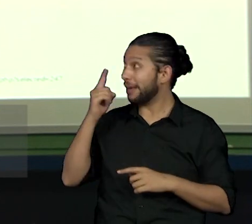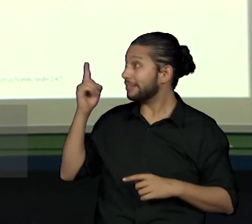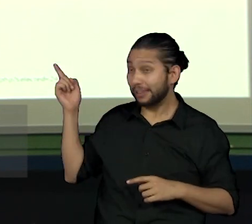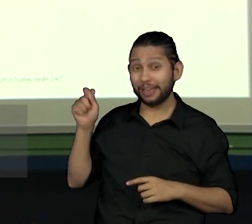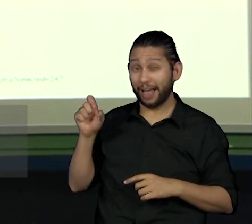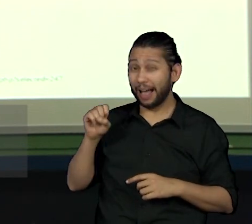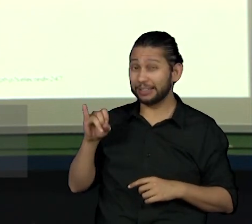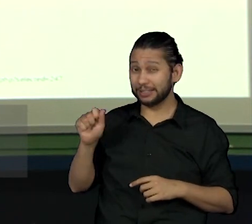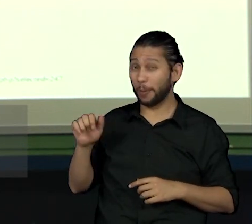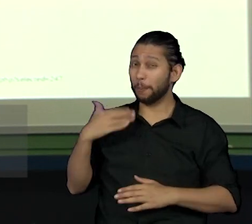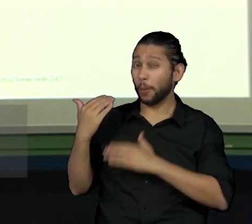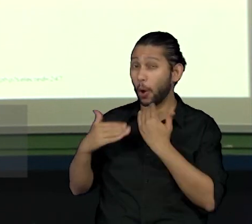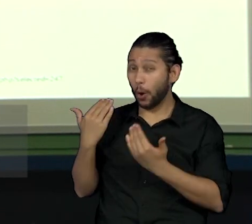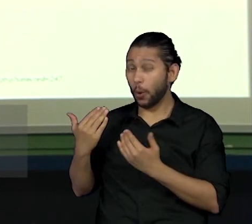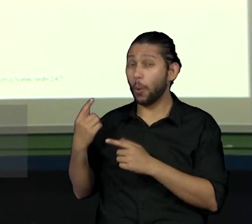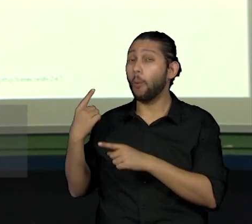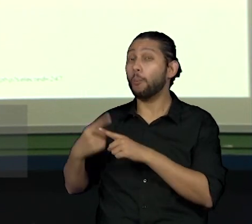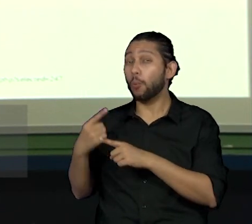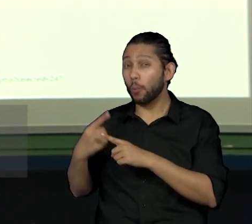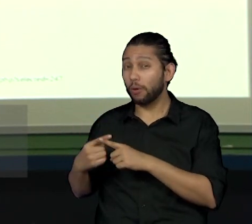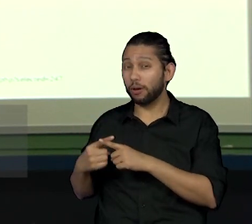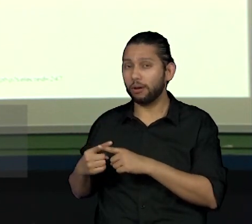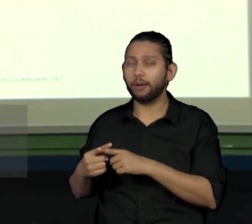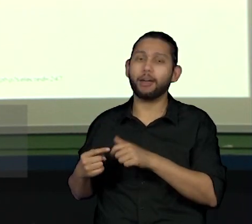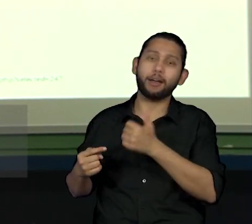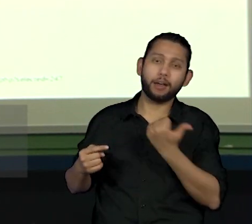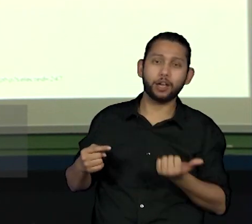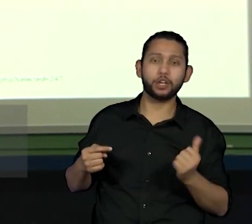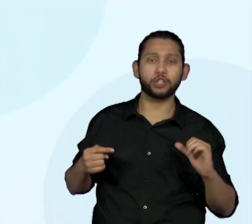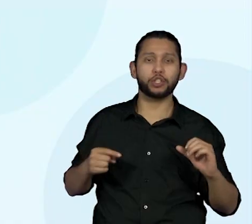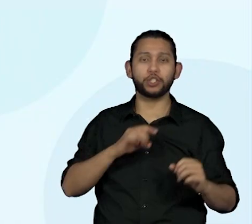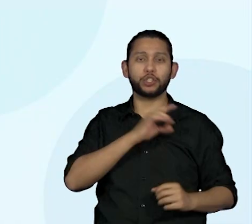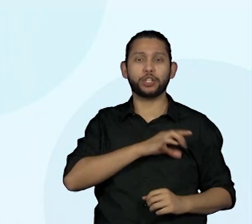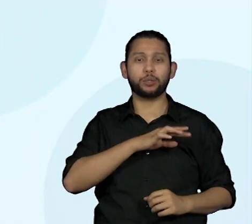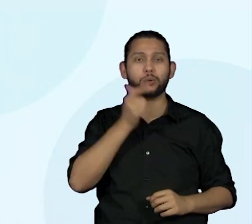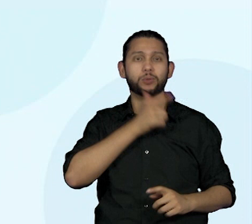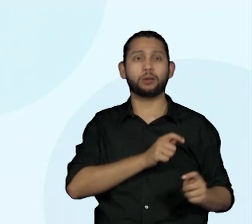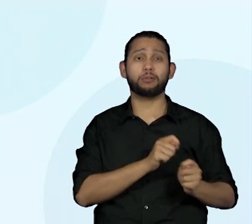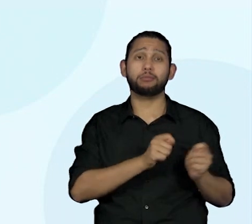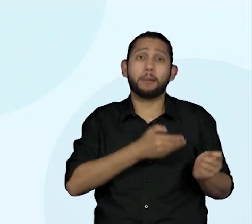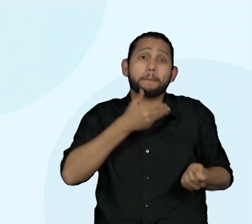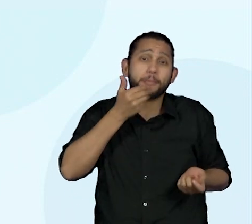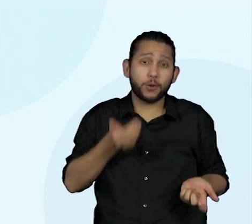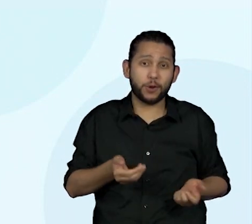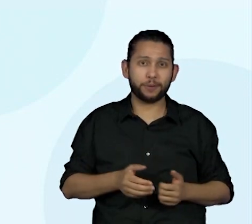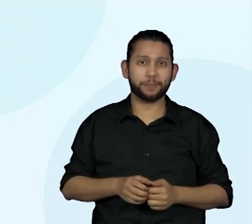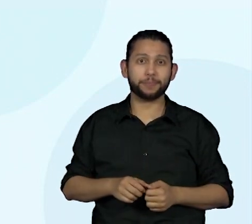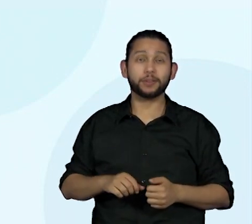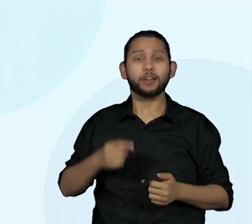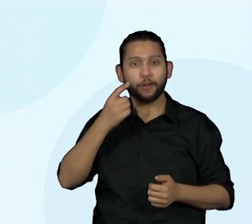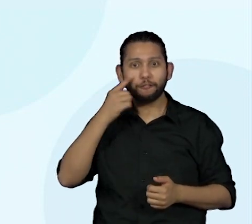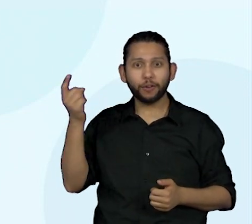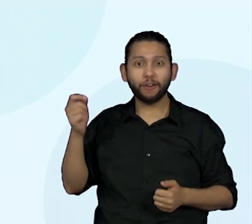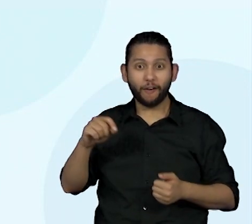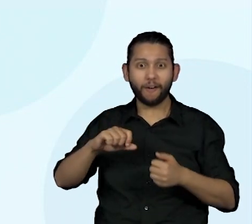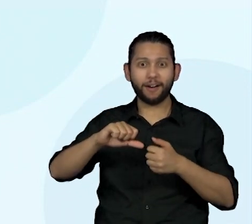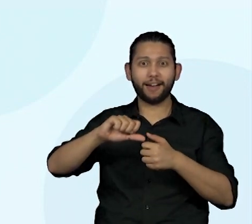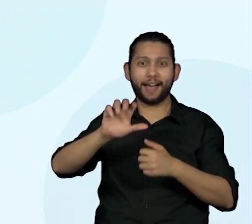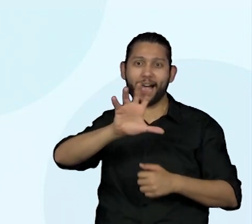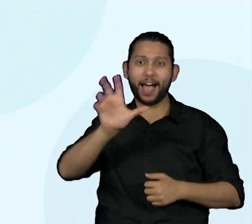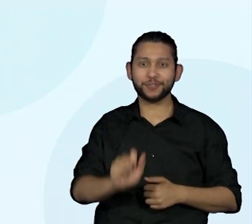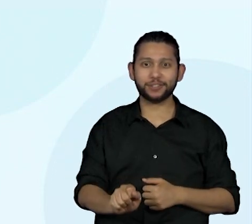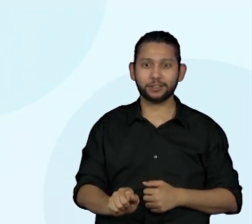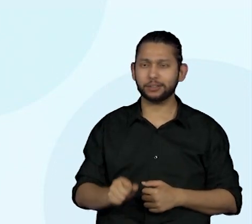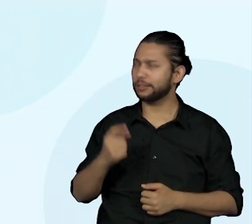porque talvez o controle passivo do Chile seja melhor. Olha o continente africano, quase nada,